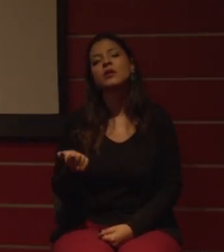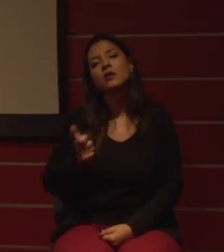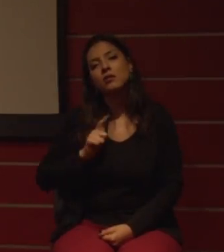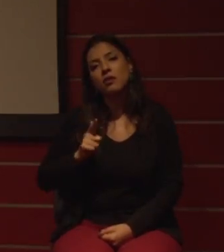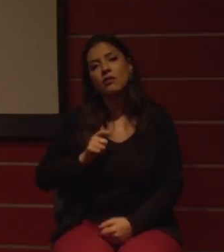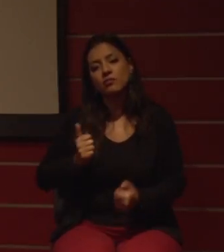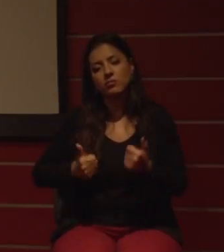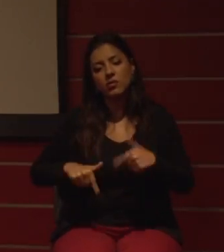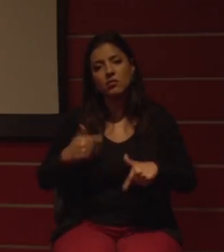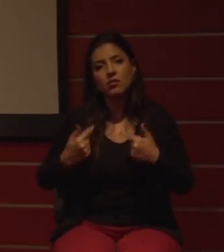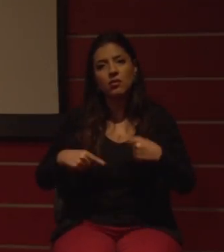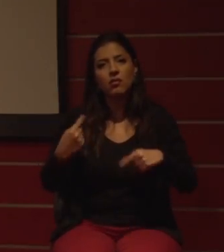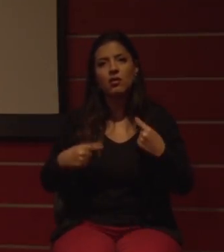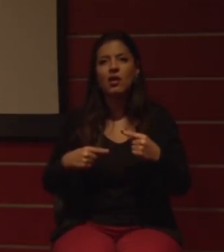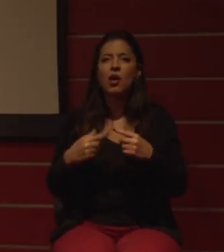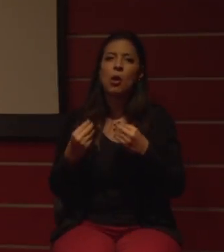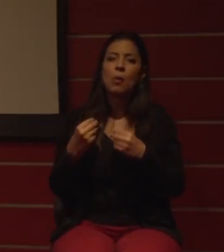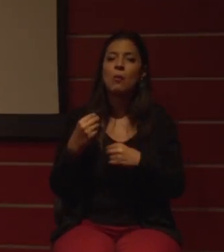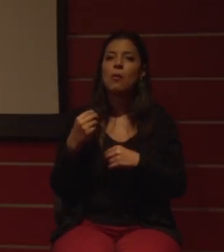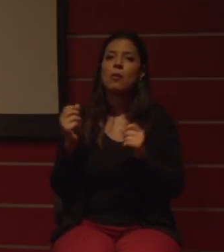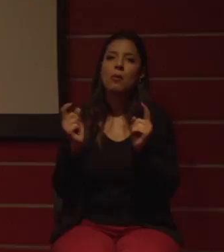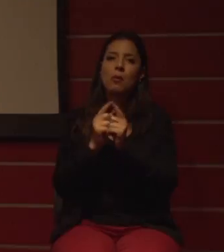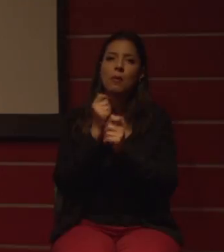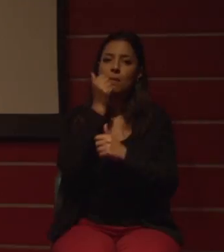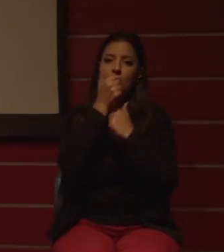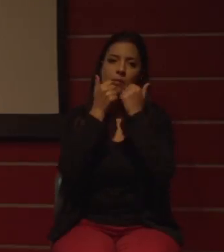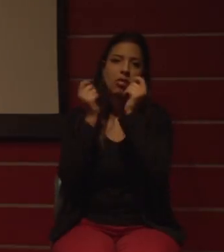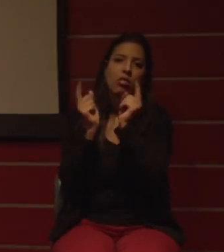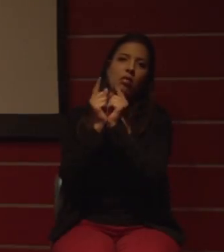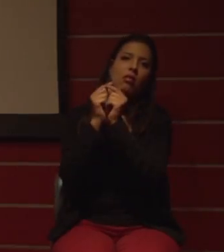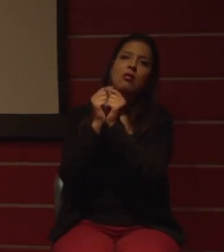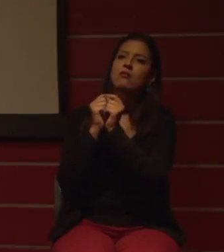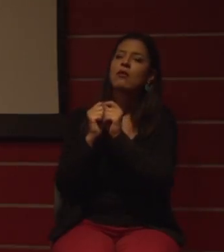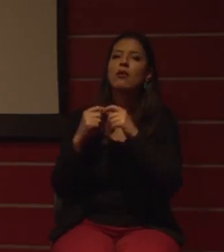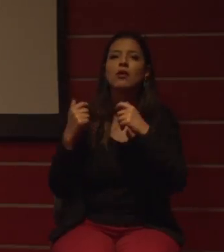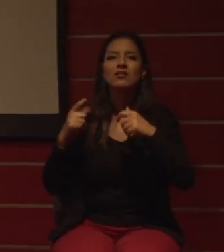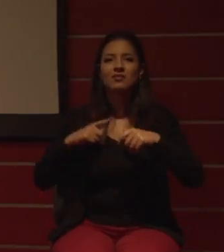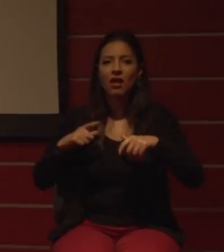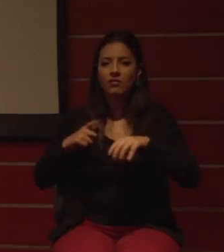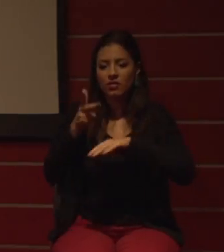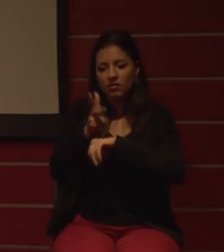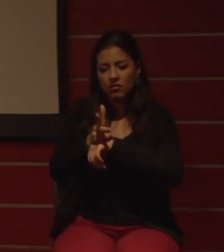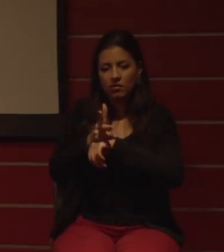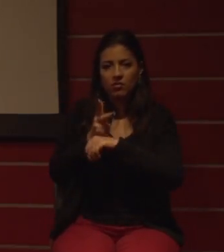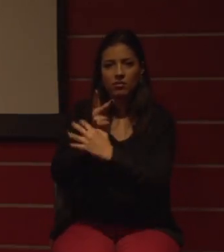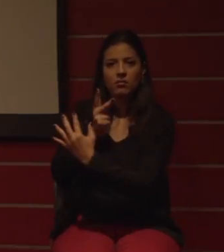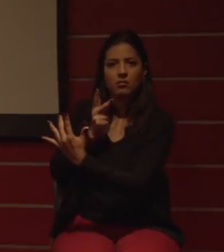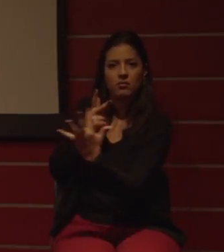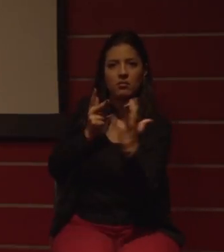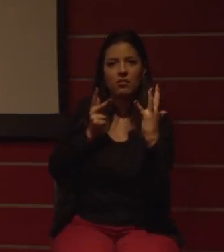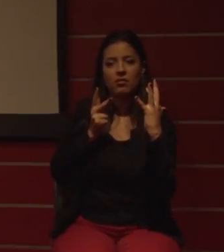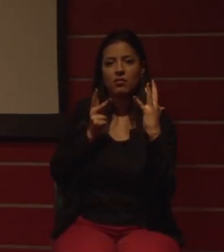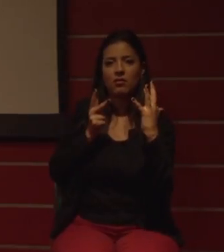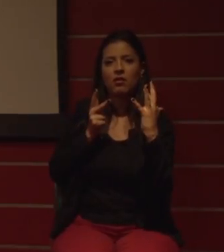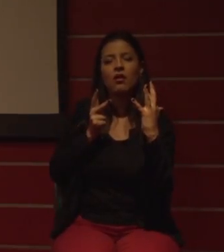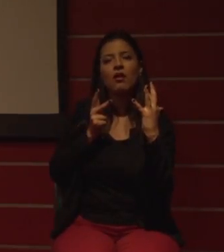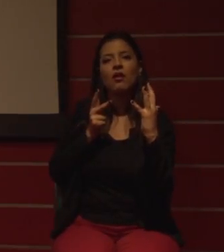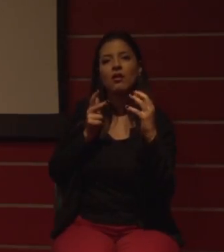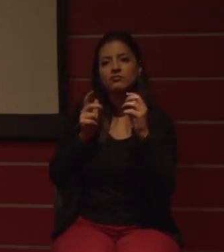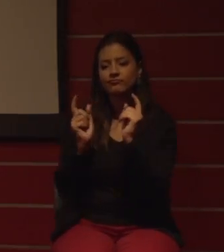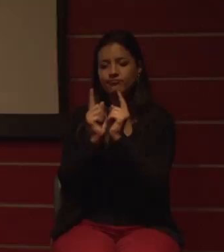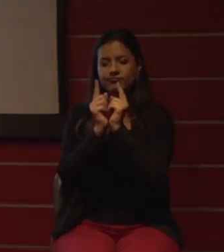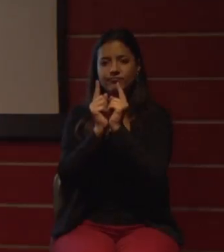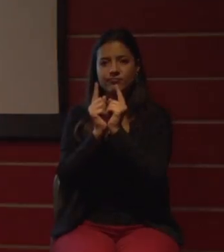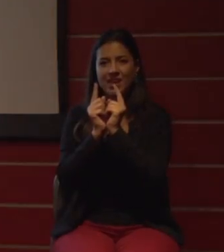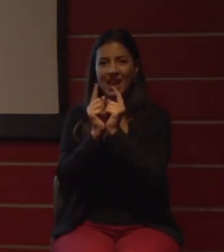polêmica para se fazer esse beijo teve que todo mundo sair do estúdio tinha um monte de gente que não concordava né e e